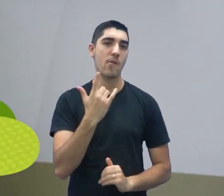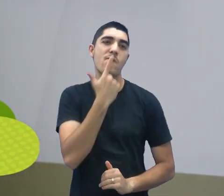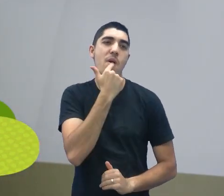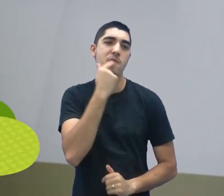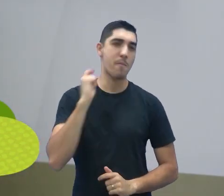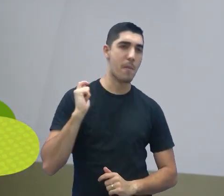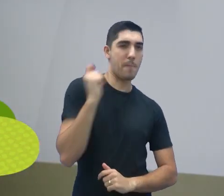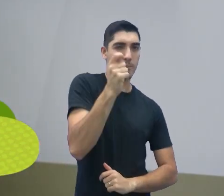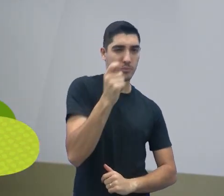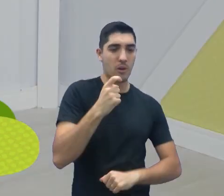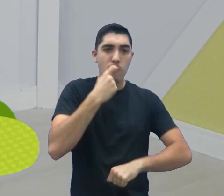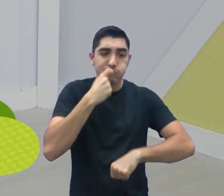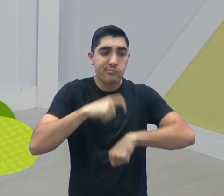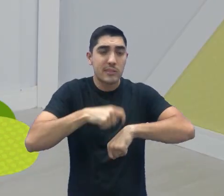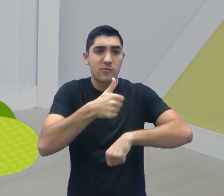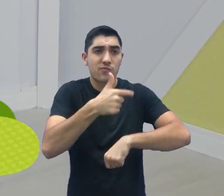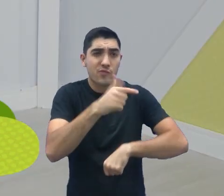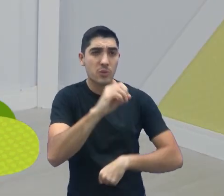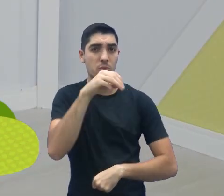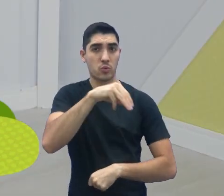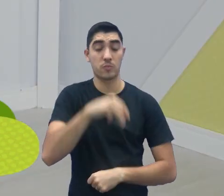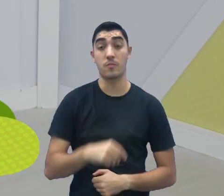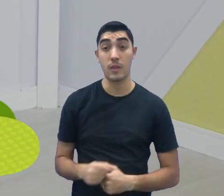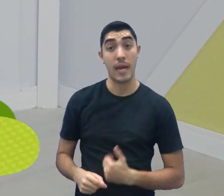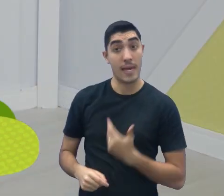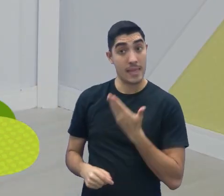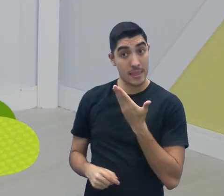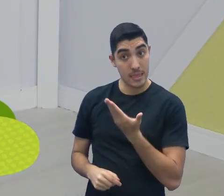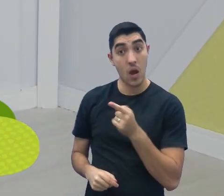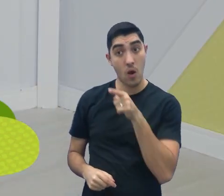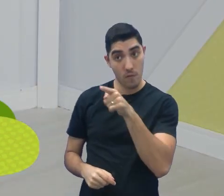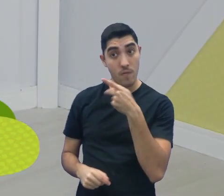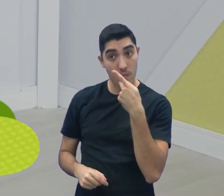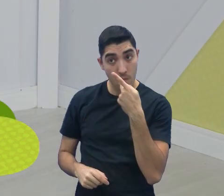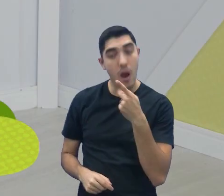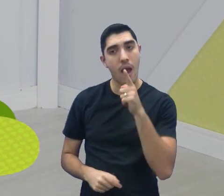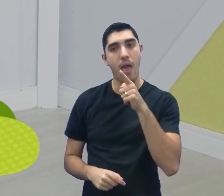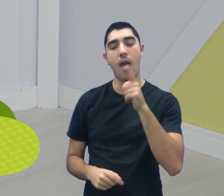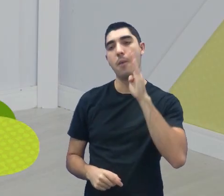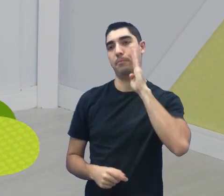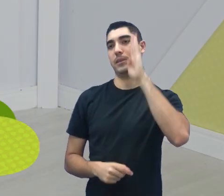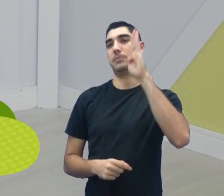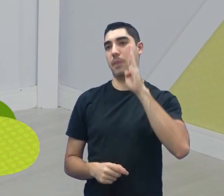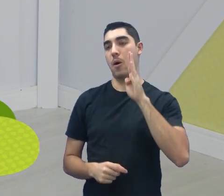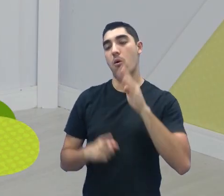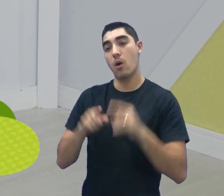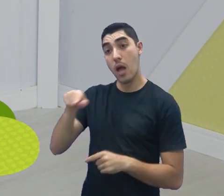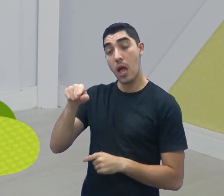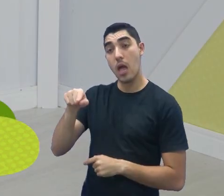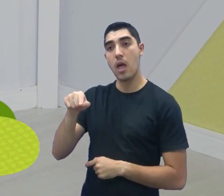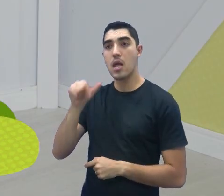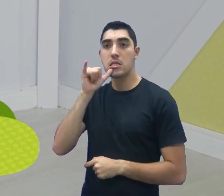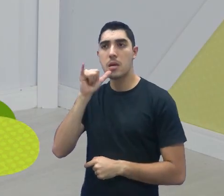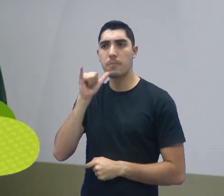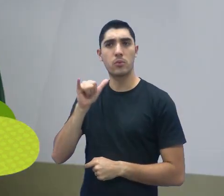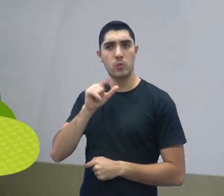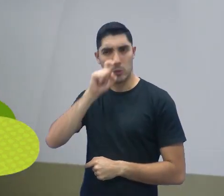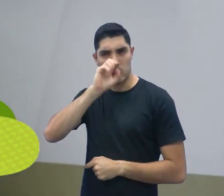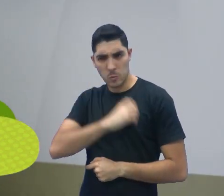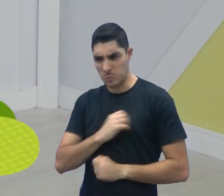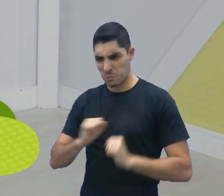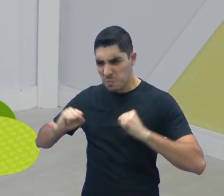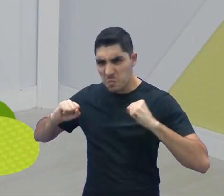20 minutos. Esse acho que é o maior ponto, desculpa te cortar, claro. Mas esse eu acho que é o ponto mais positivo do São José. Foi um time copeiro. Suportou a